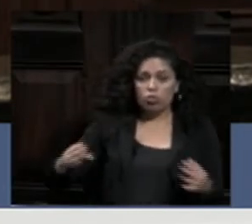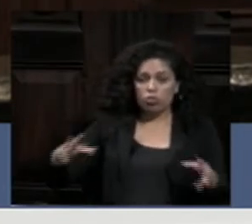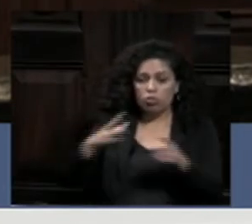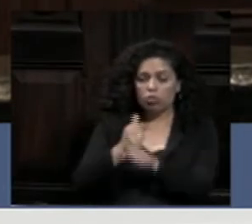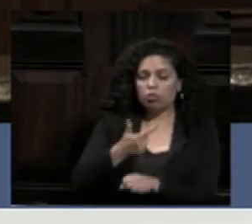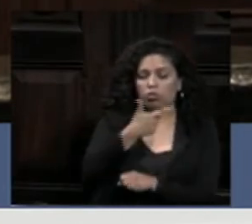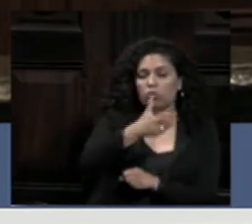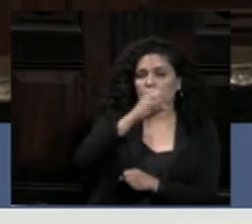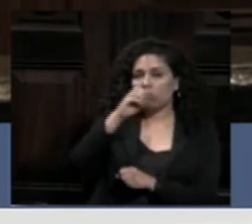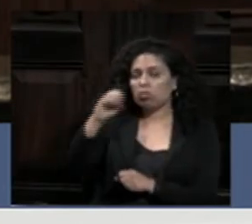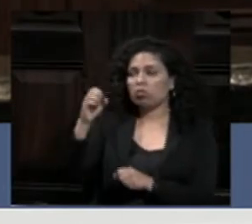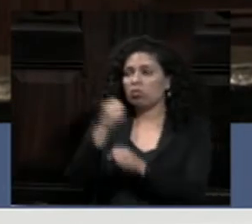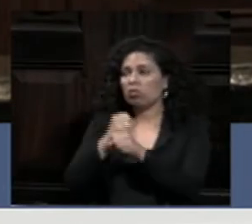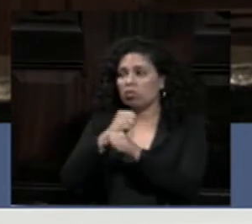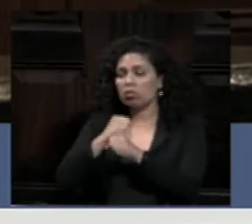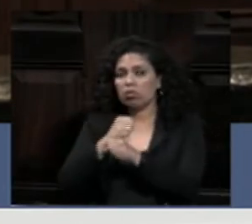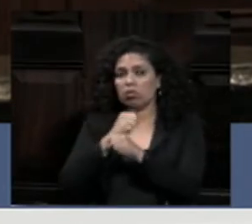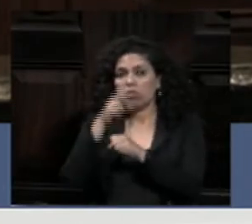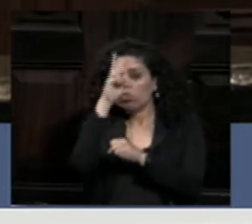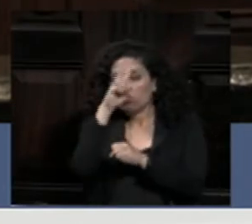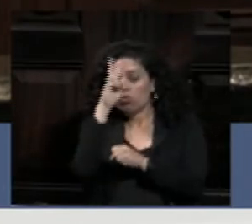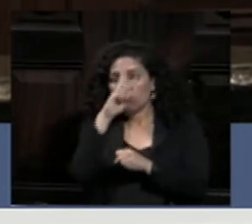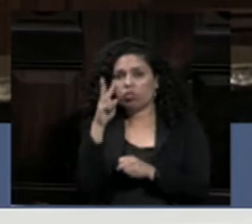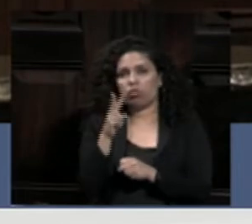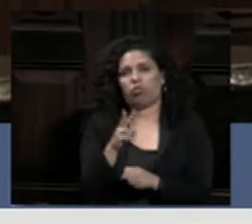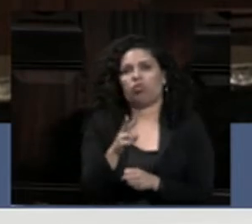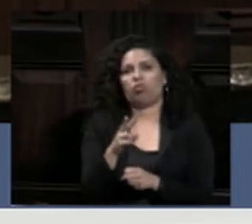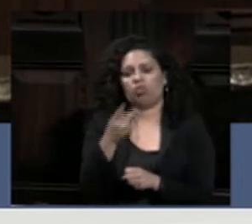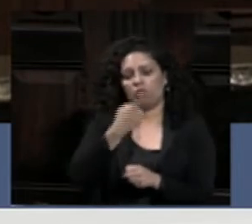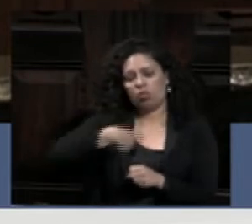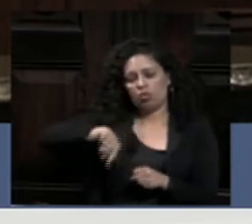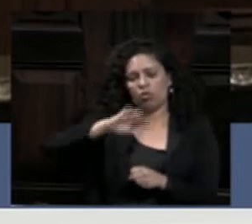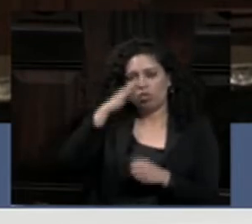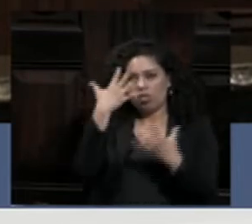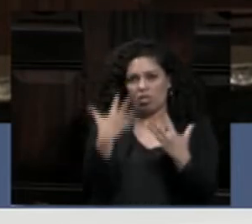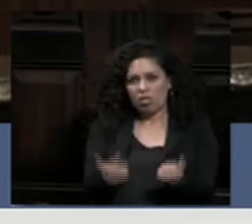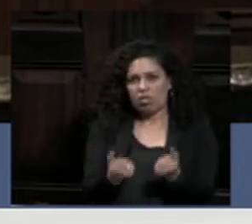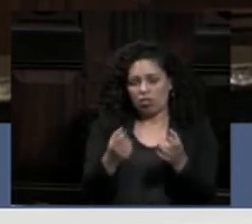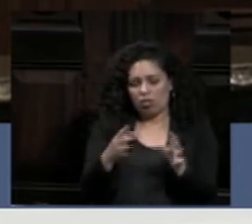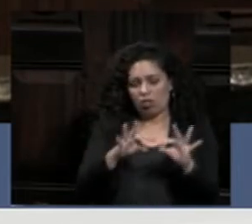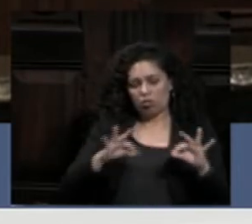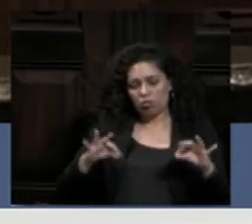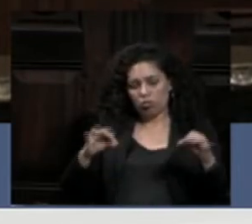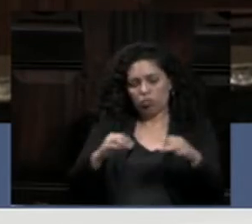agora, não podemos aceitar que se complete a tragédia.